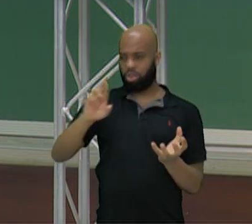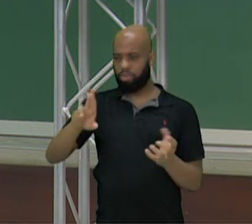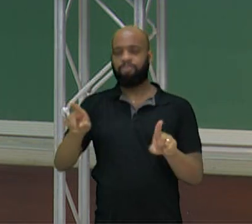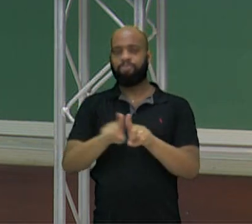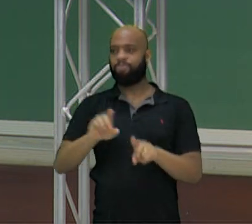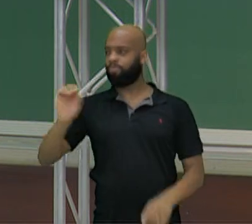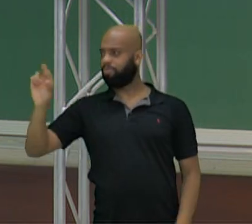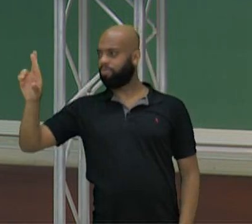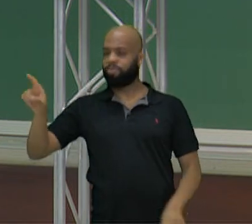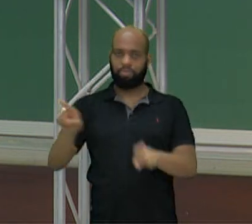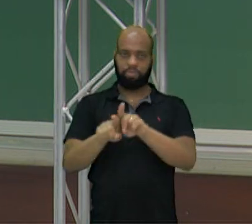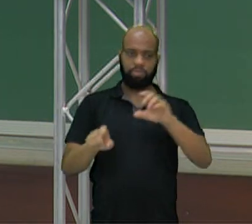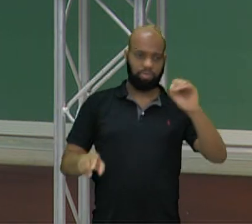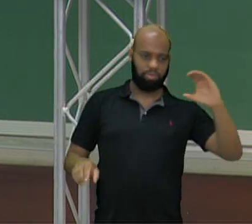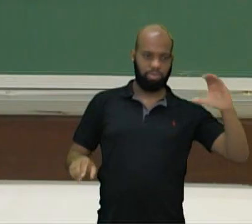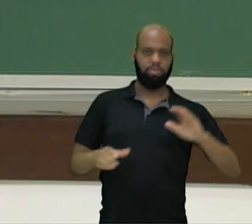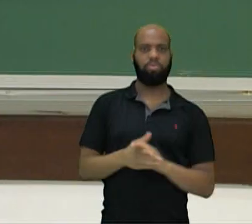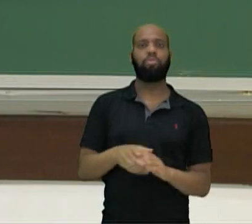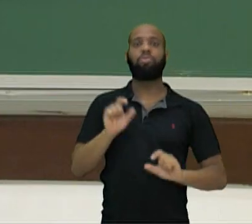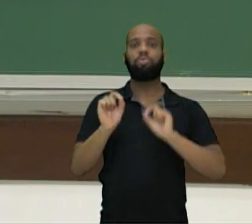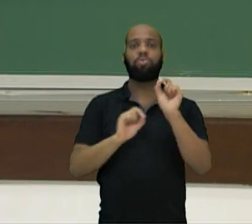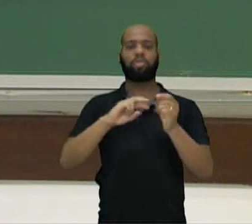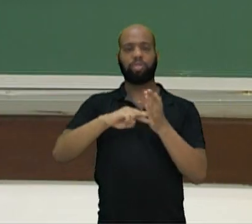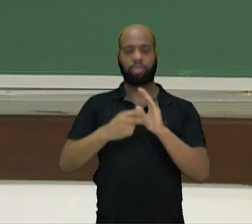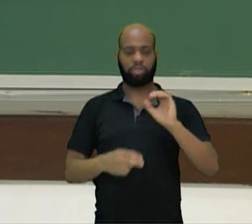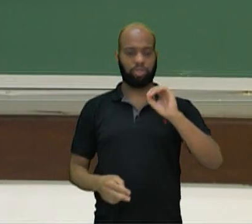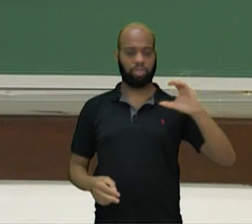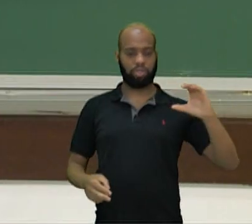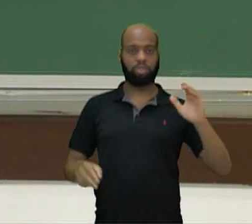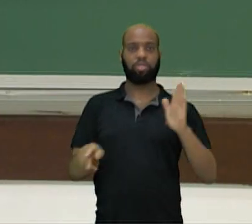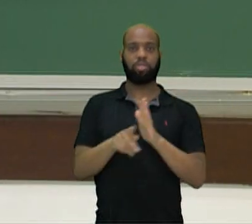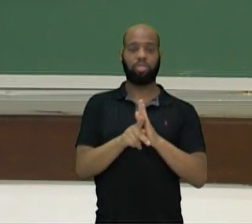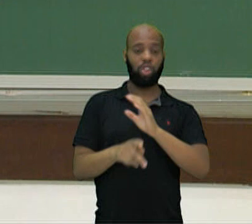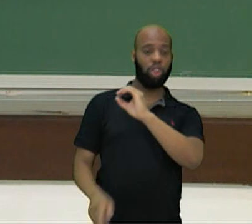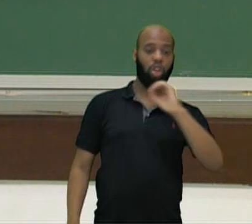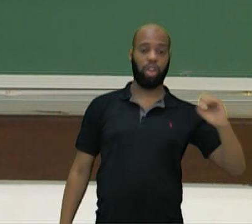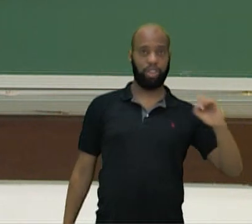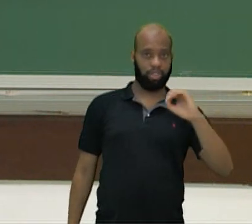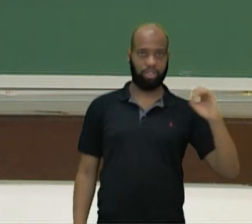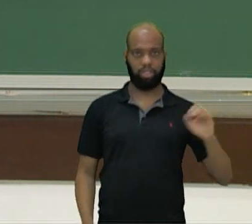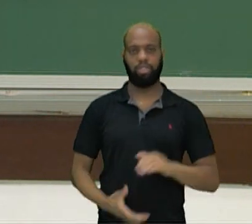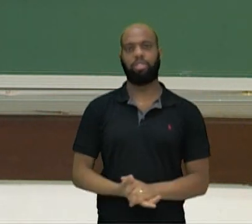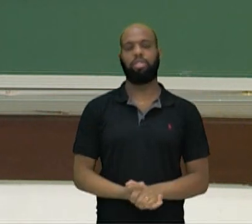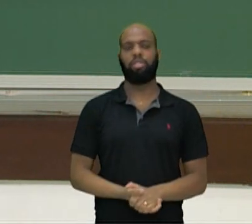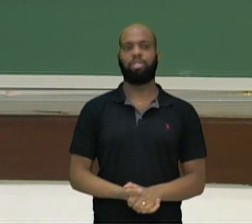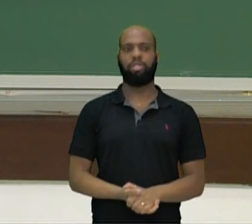oriental. O que é o ocidental, professor, mesmo? O ocidental é o oeste, lembra lá? Então vamos nessa.